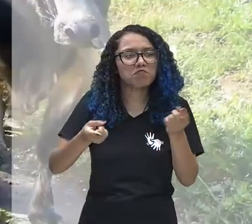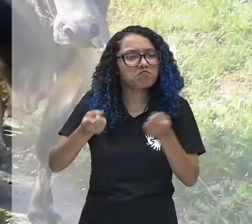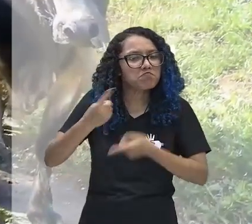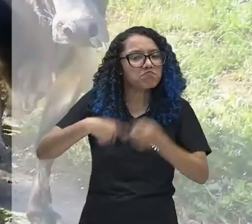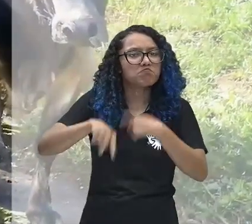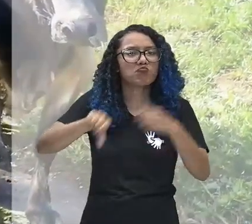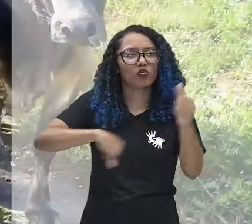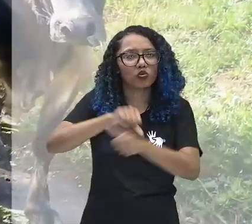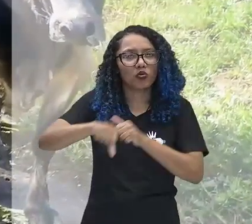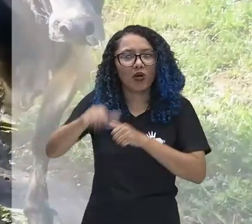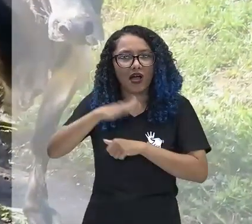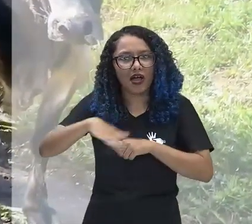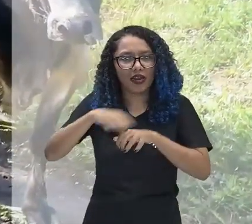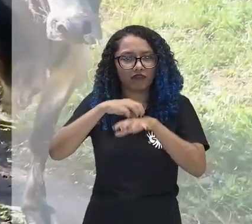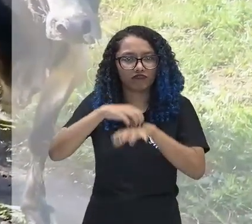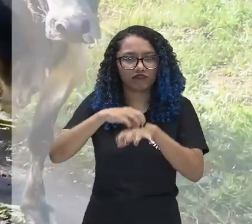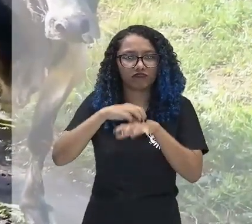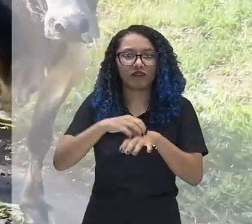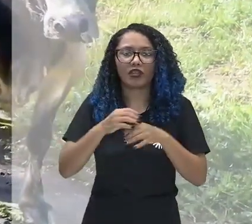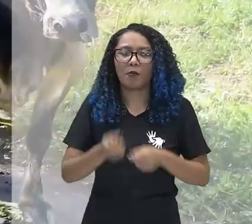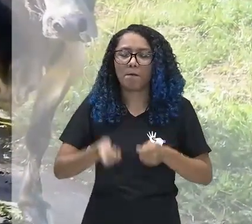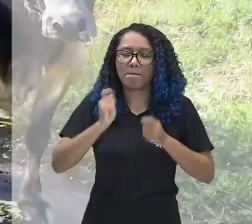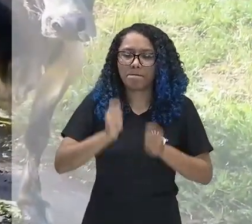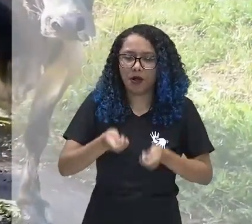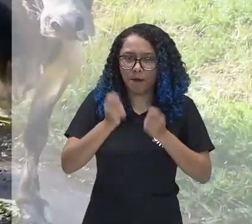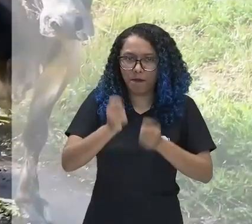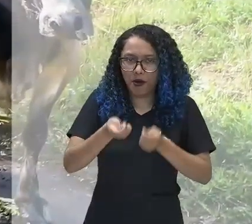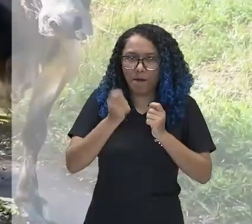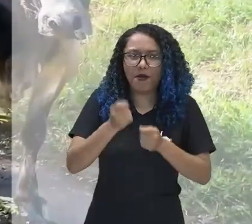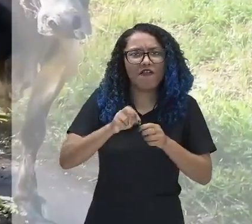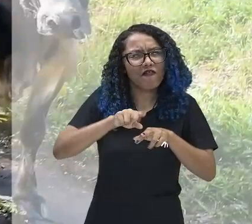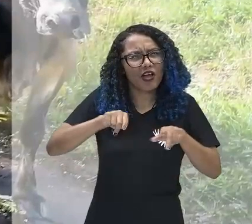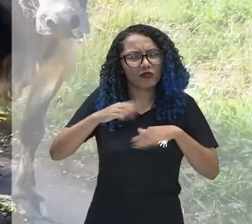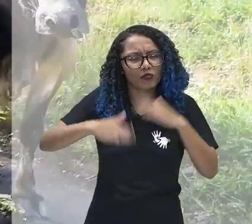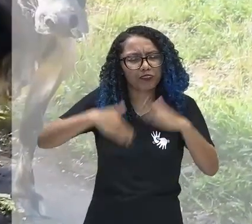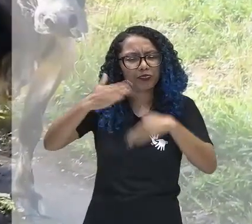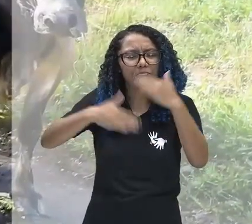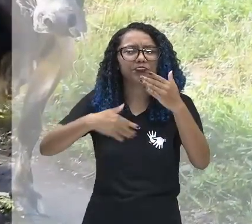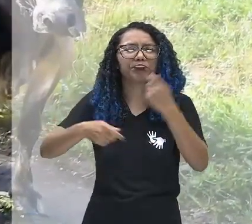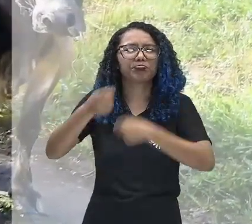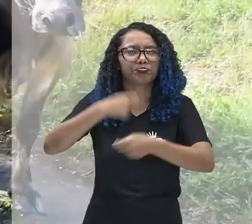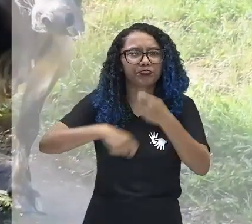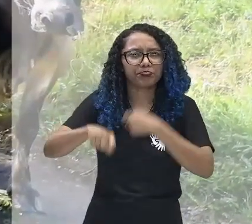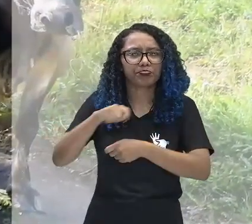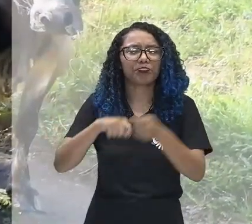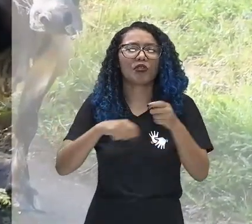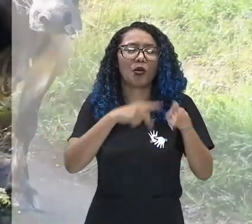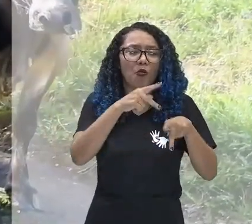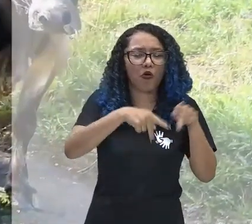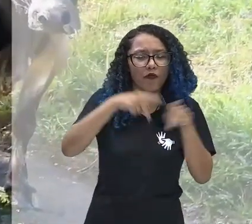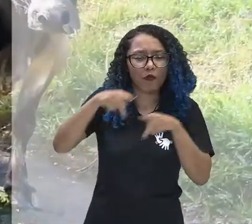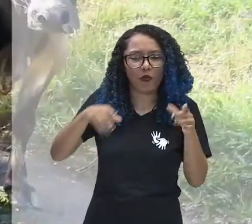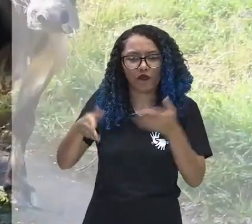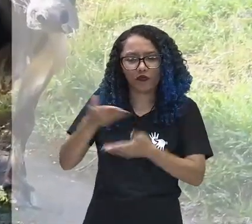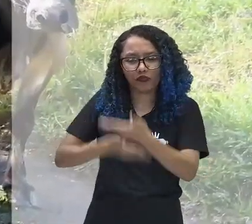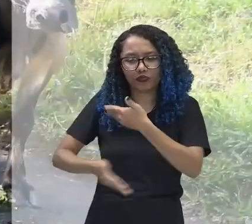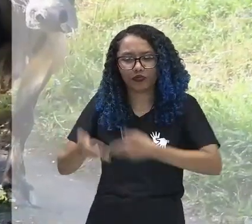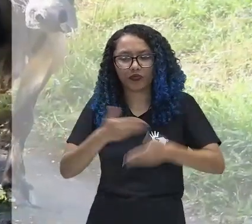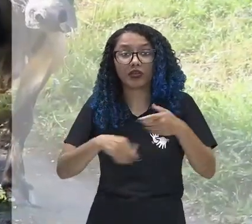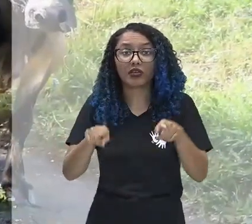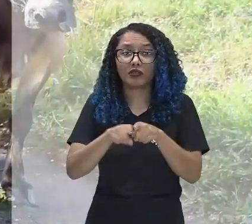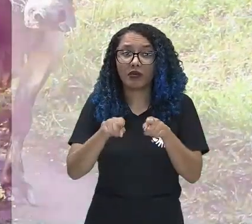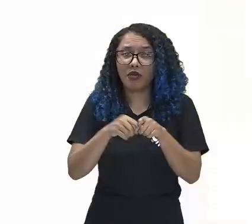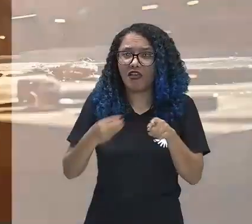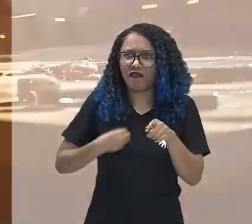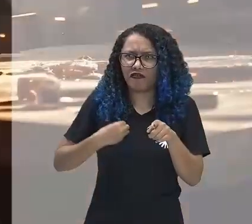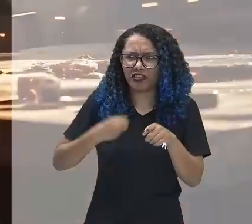transporte. Carroças e carruagens impulsionaram o comércio, conectando povos e culturas e acelerando o ritmo da